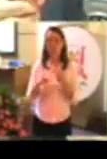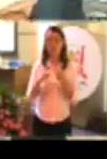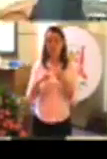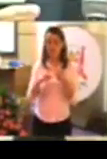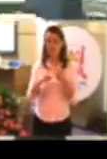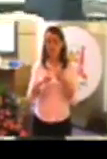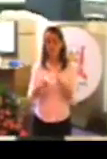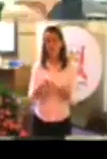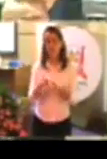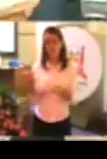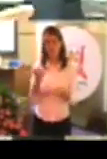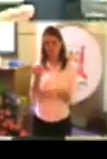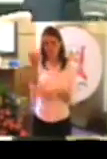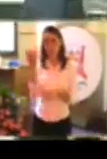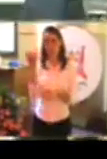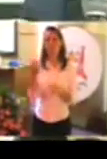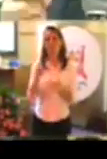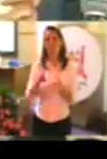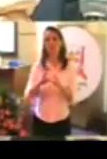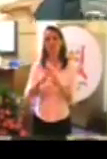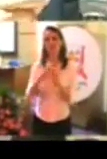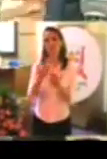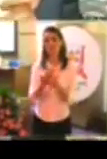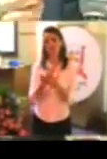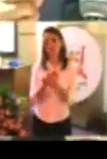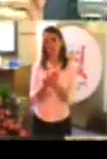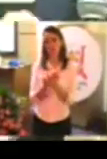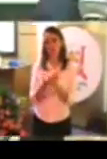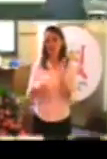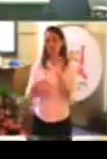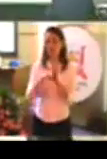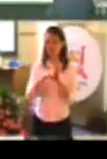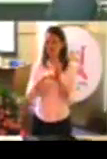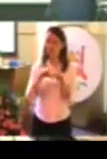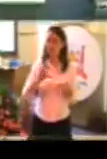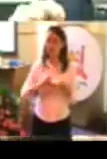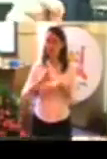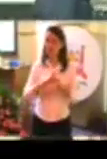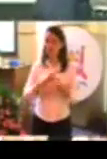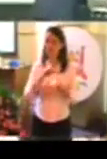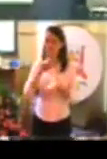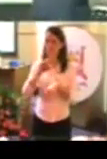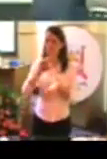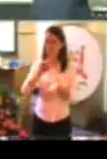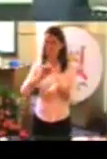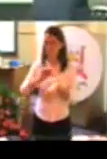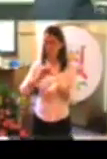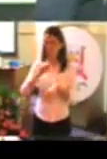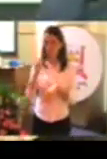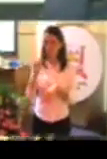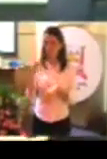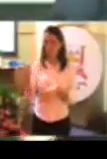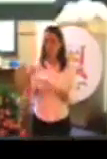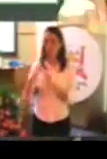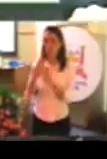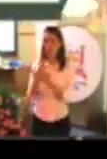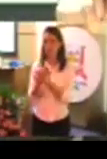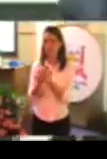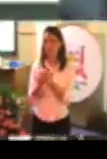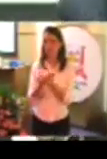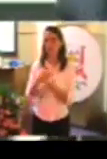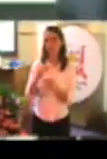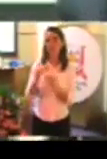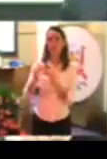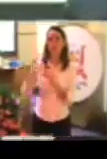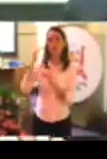da importância que foi dada a esse artigo da Constituição Federal de criação de escolas do governo, que é a